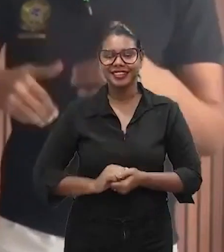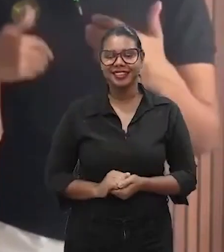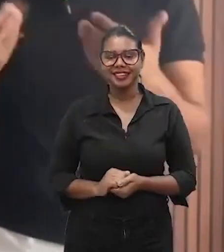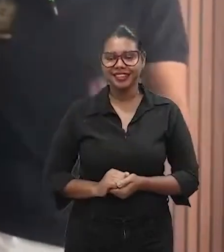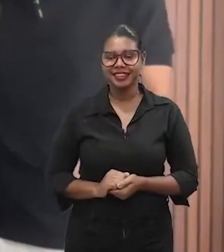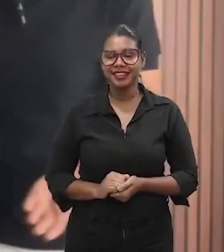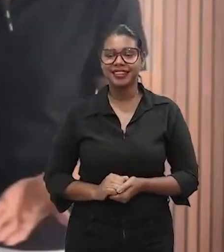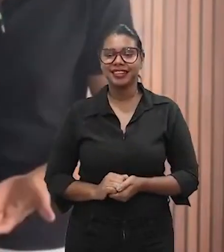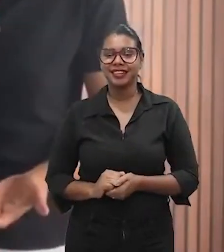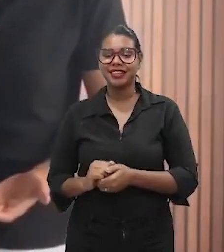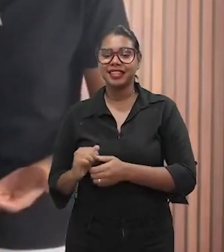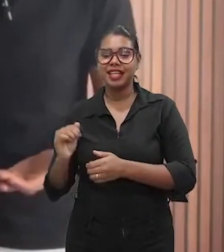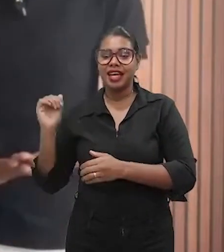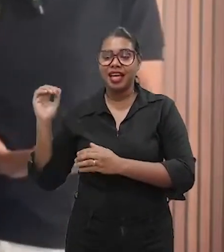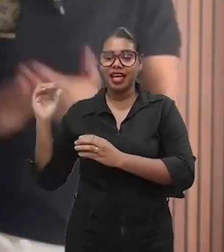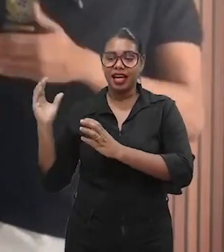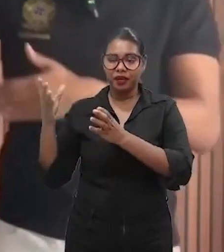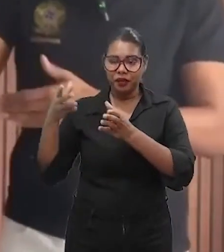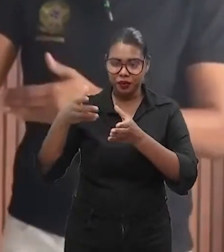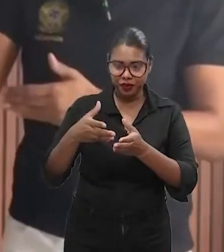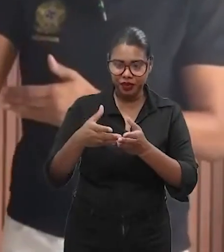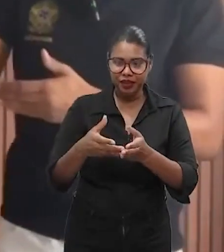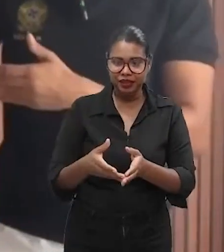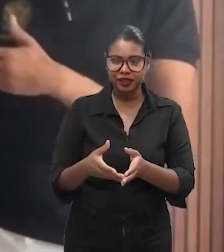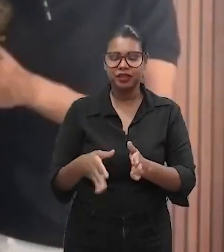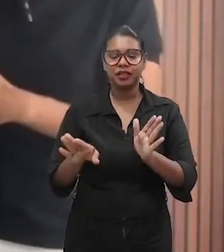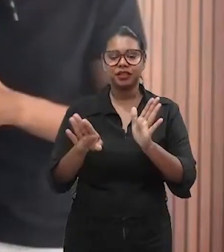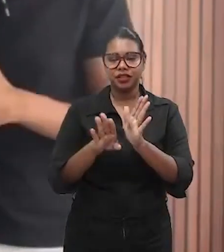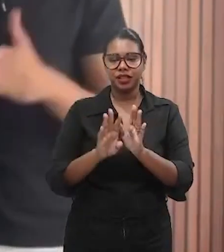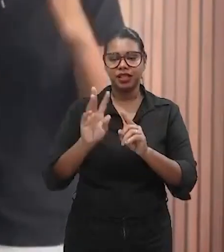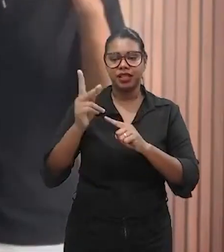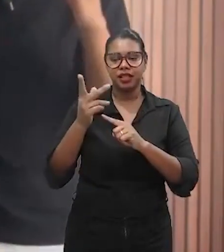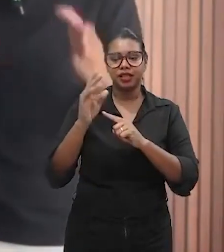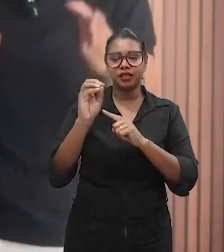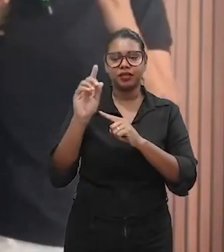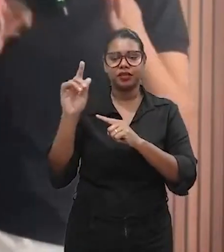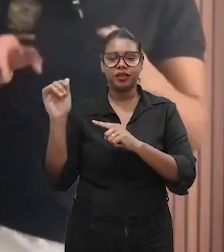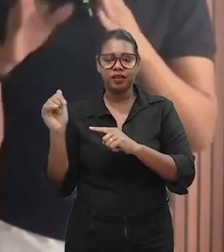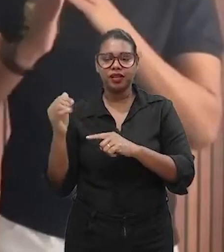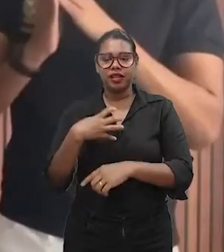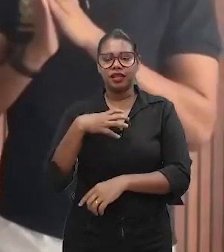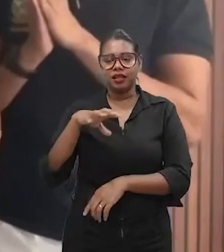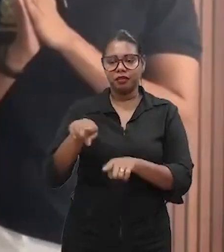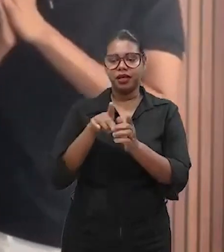de a chegada dos holandeses aqui em Pernambuco e também na Bahia. Em